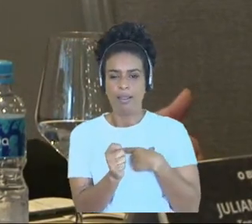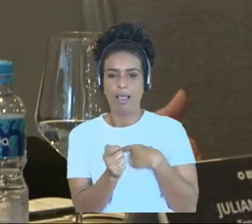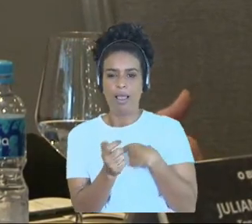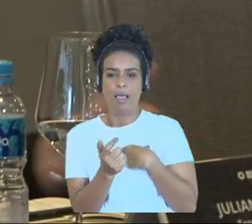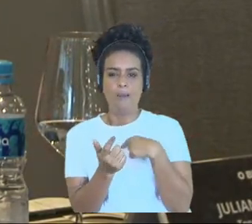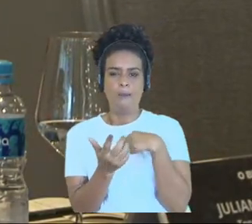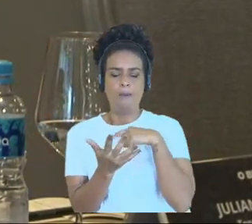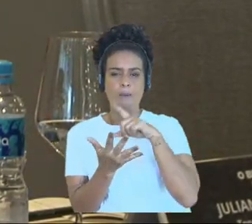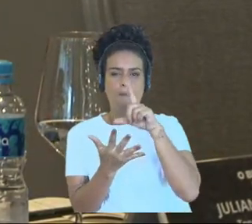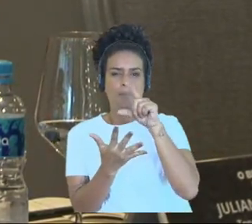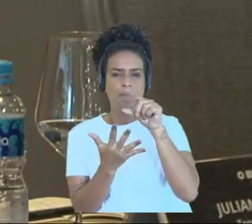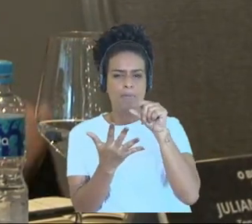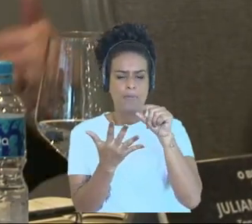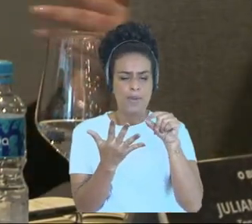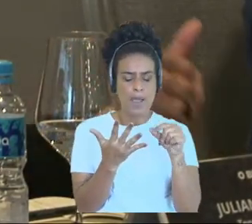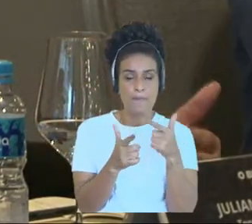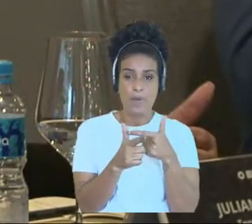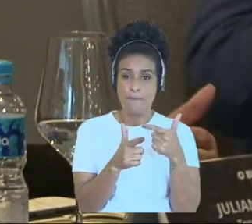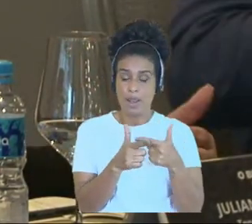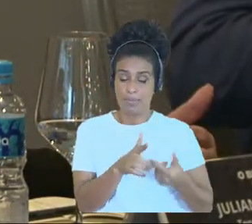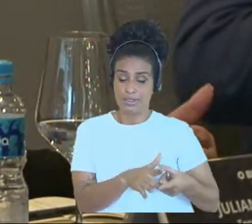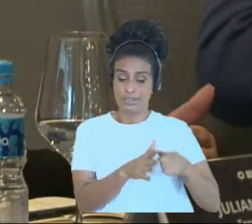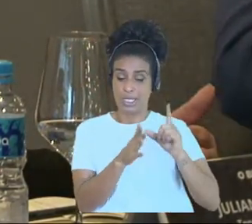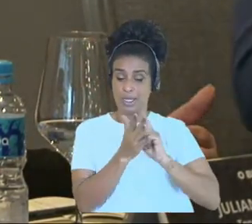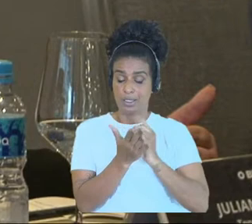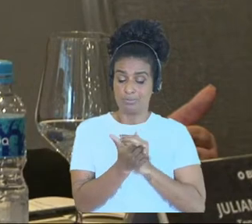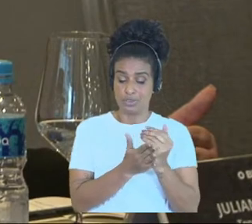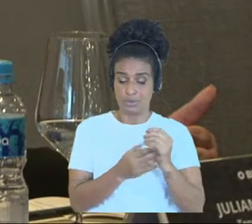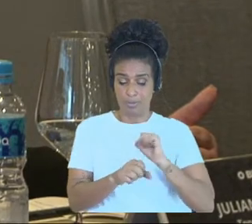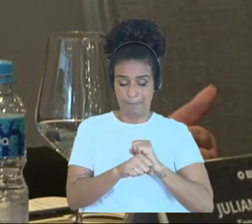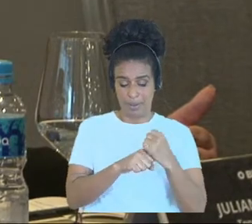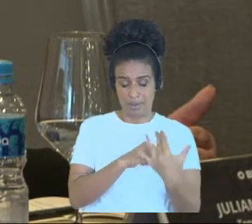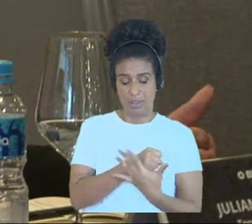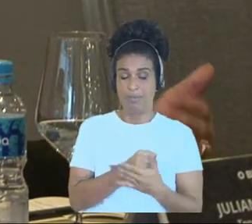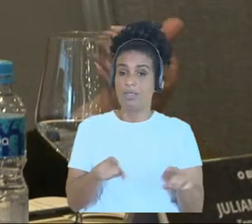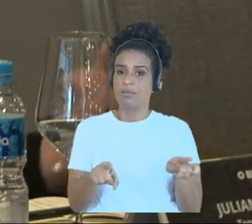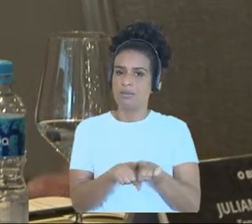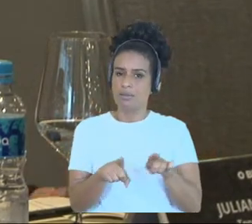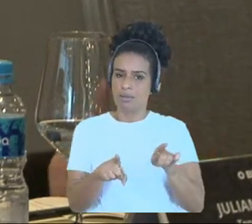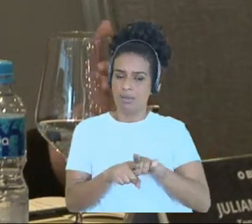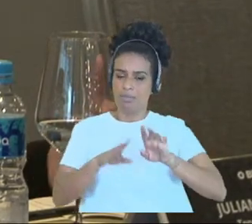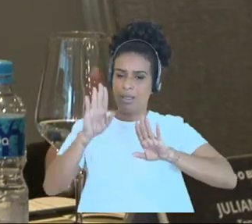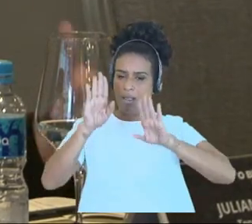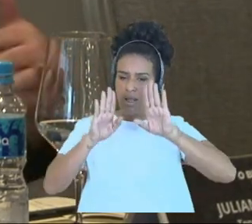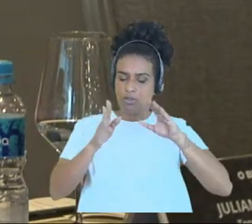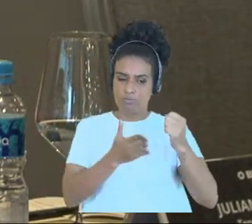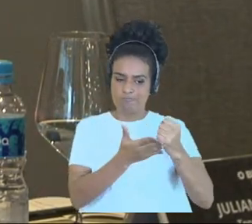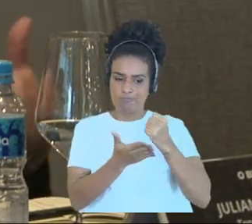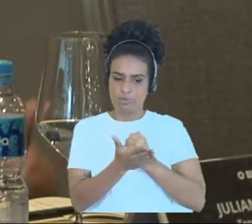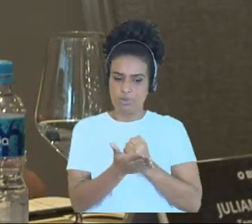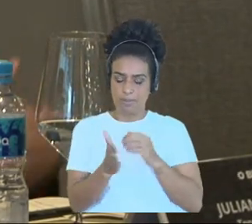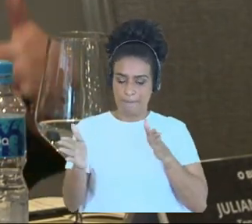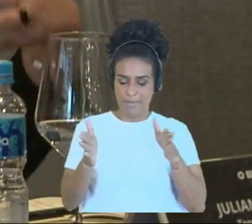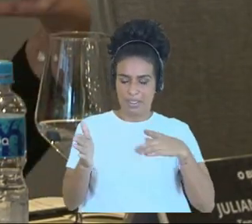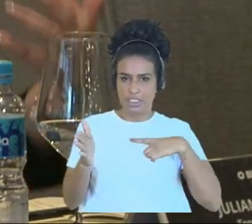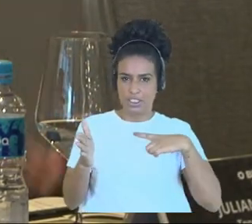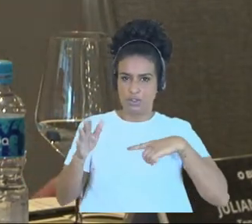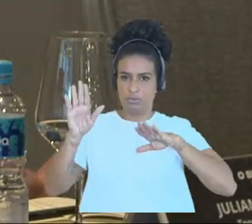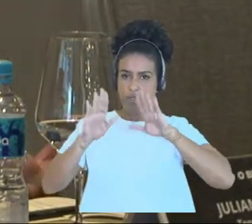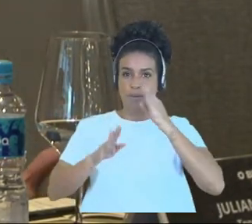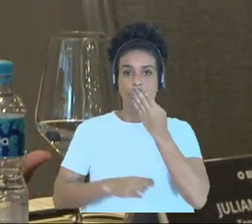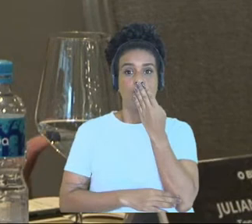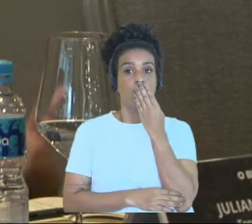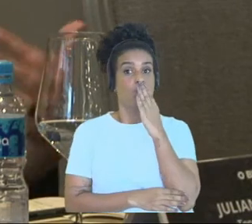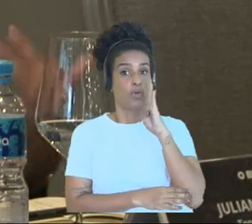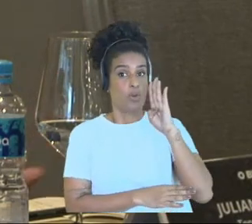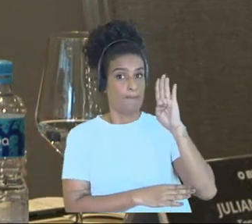tem, que a gente herdou da pandemia, e também com todo o passivo eleitoral que foi contratado ao longo das eleições, aí eu estou me referindo às